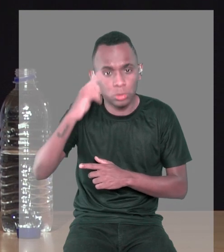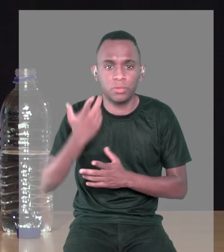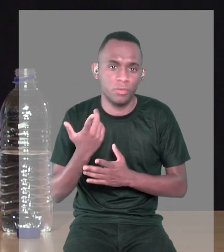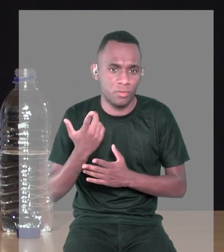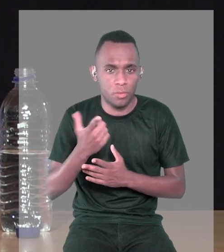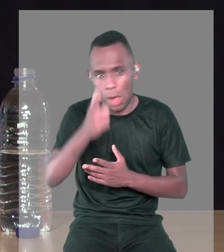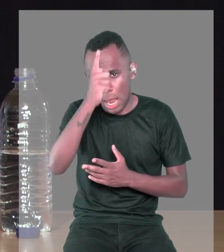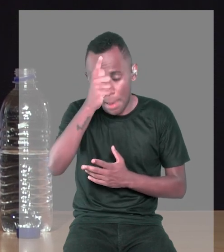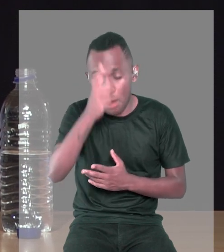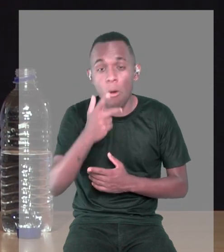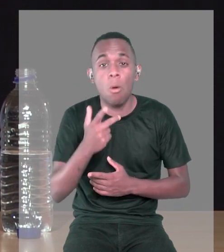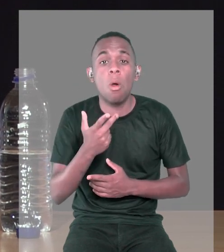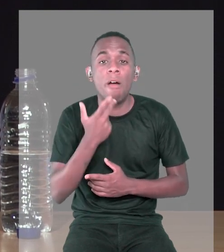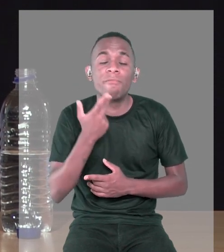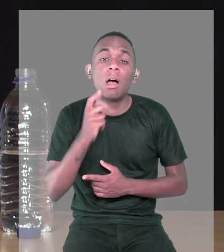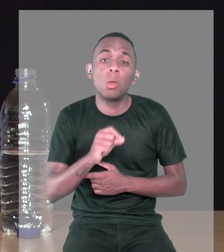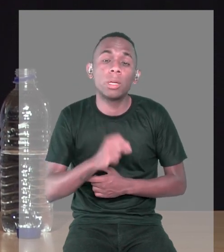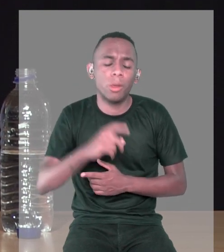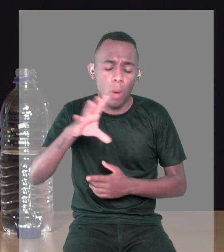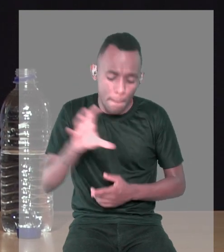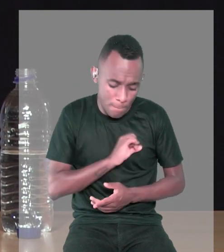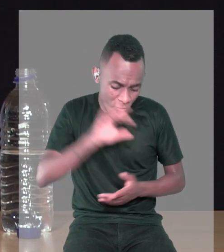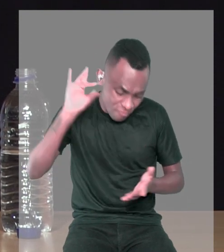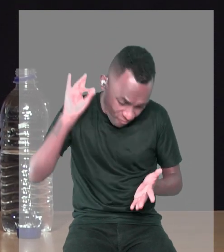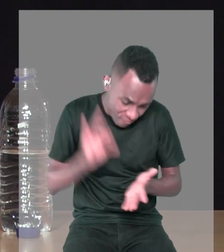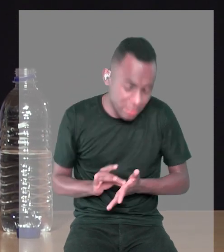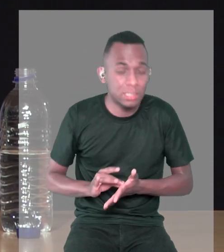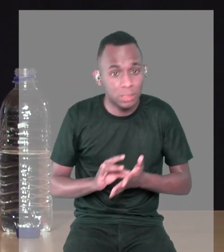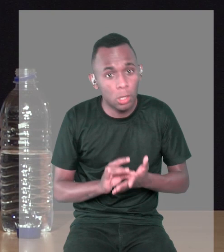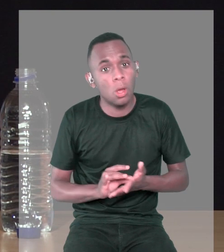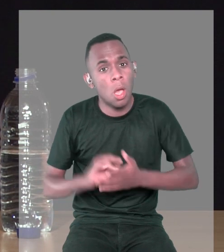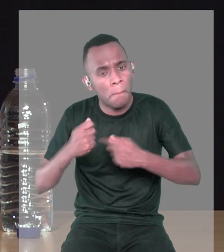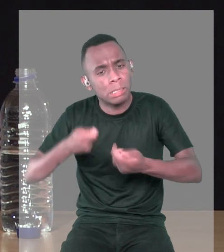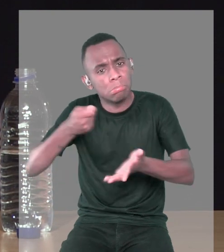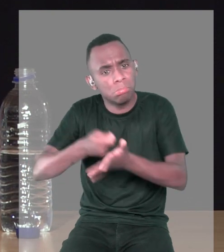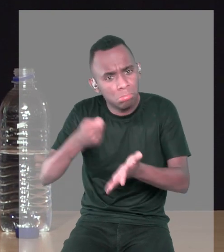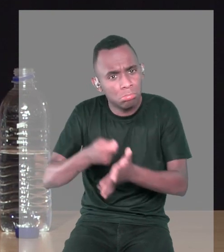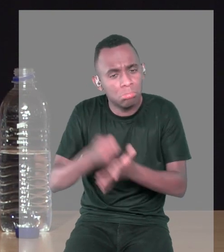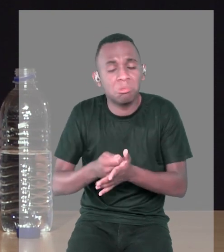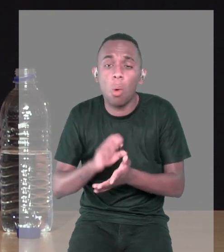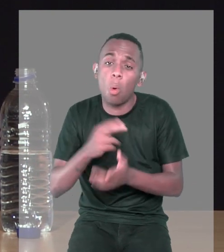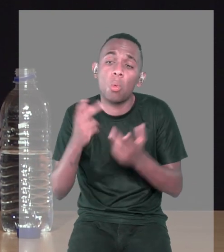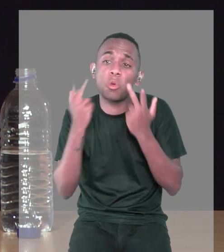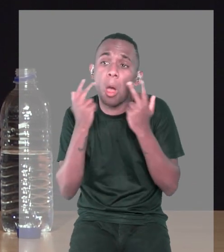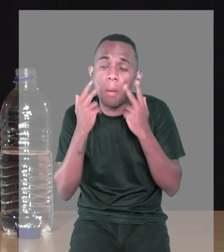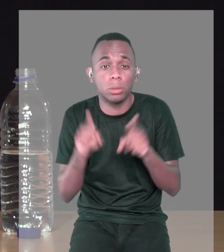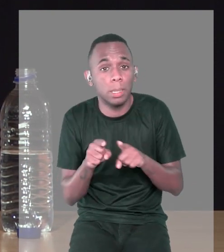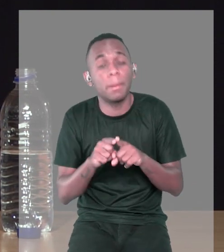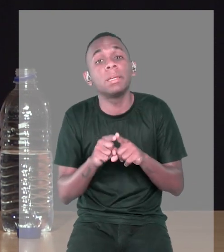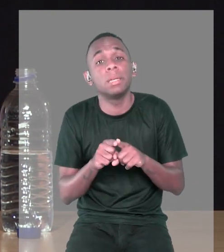filósofo alemão Friedrich Schlegel afirmara que o verdadeiro amor deveria ser ao mesmo tempo inteiramente arbitrário,